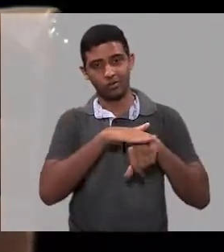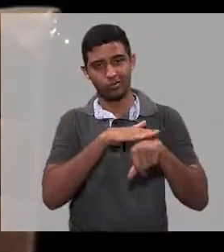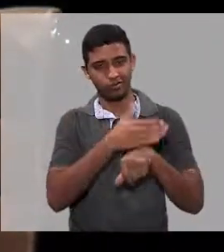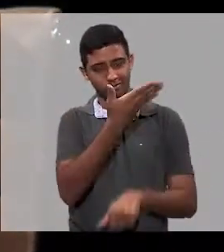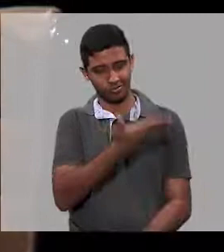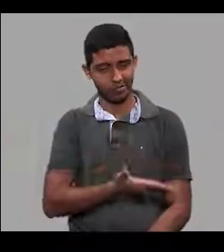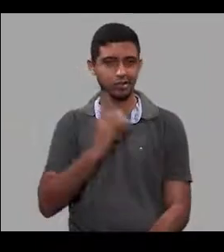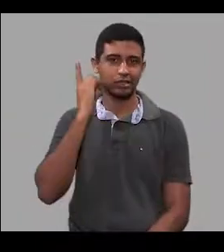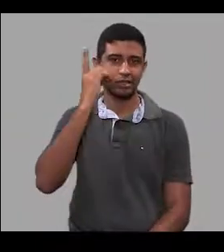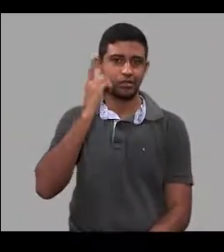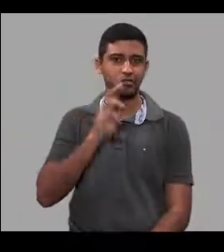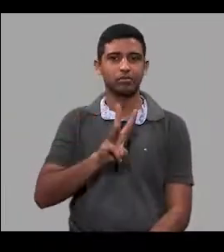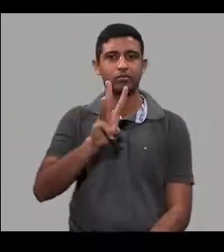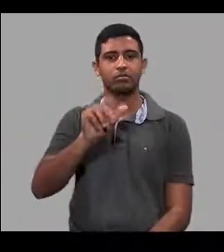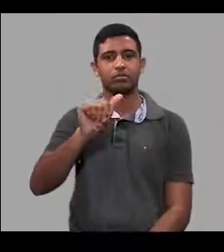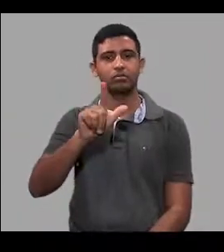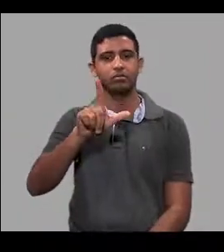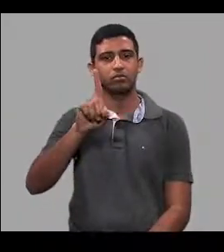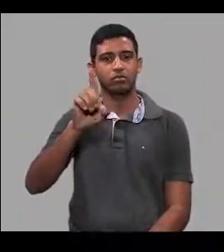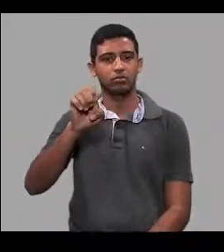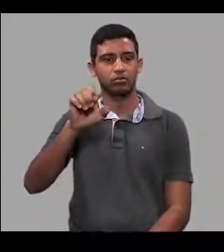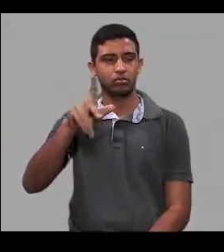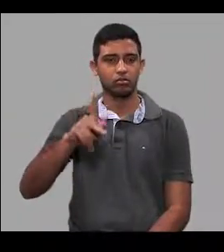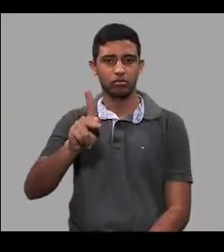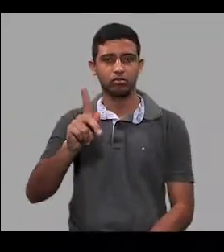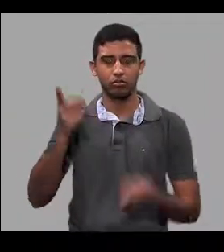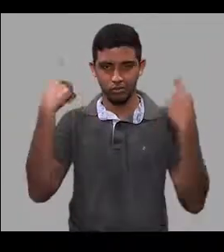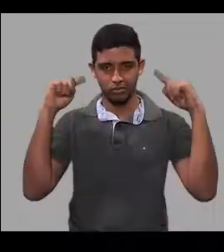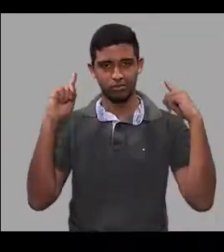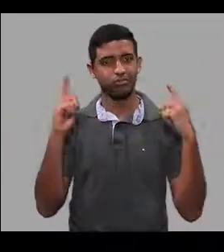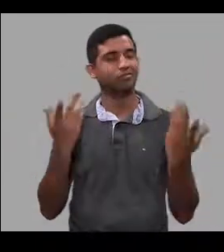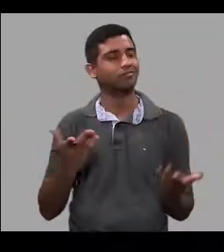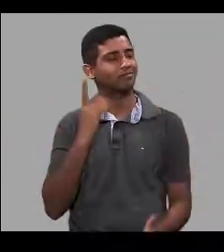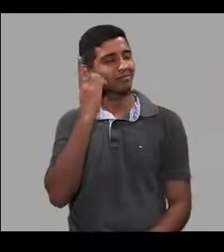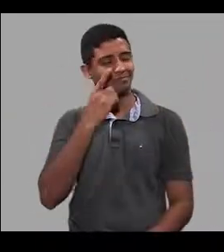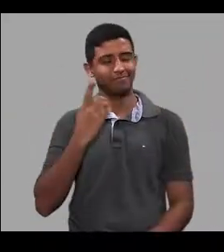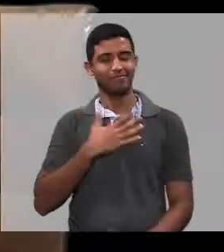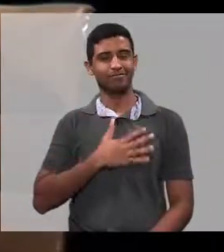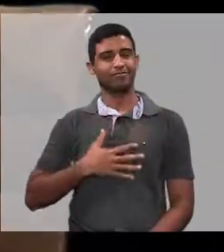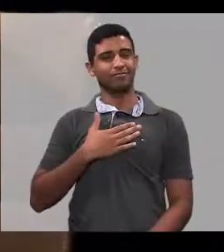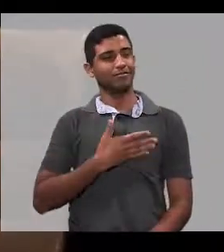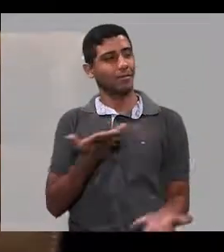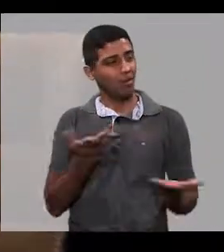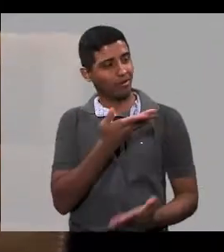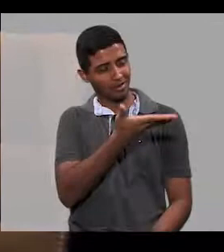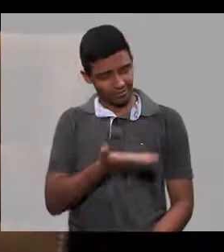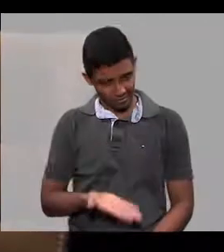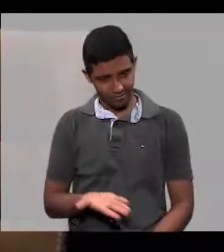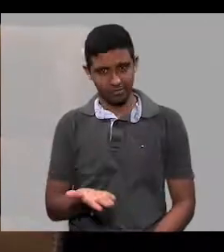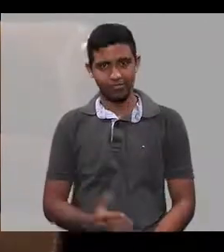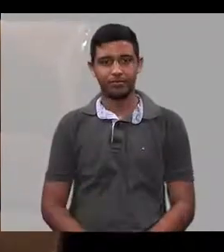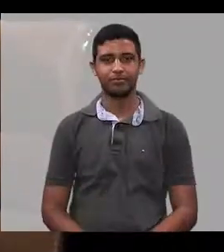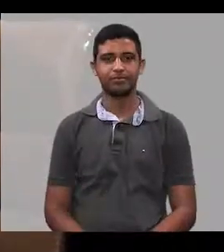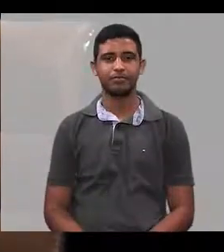com o deputado Valdeque Carneiro. Deputado, prazer enorme te receber aqui.